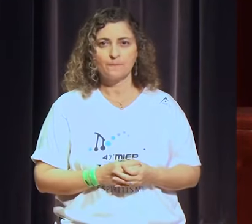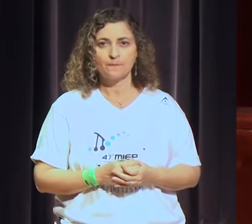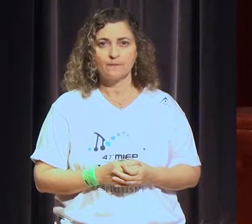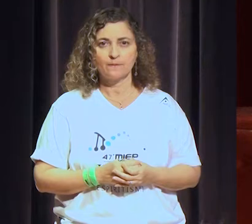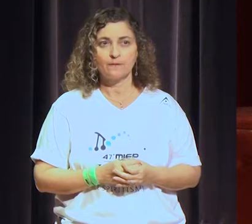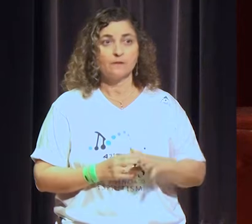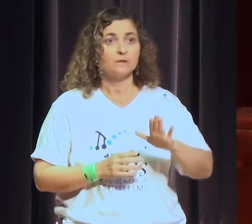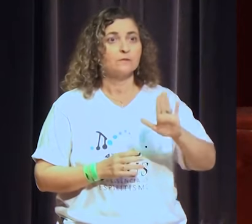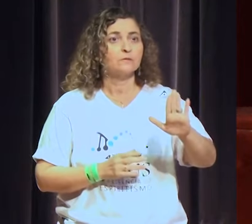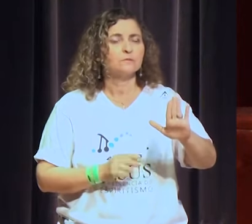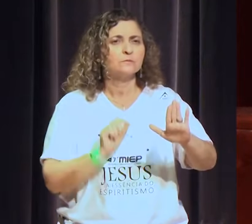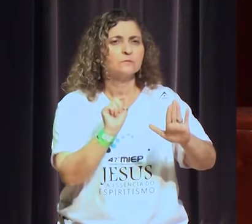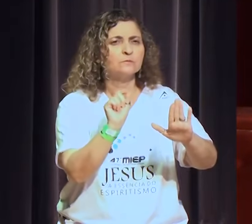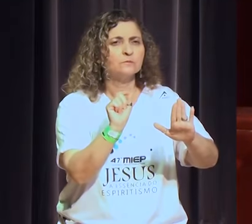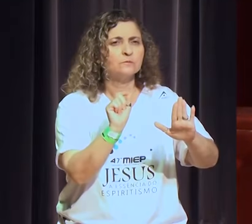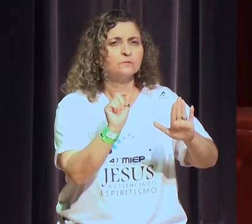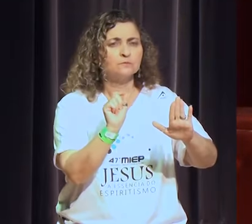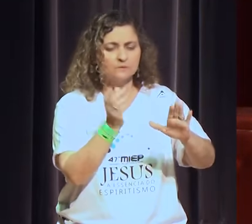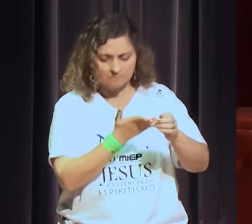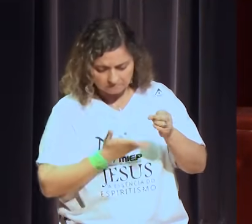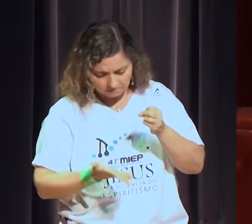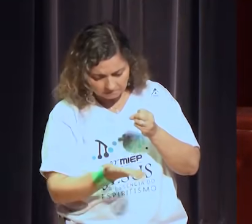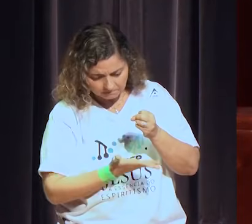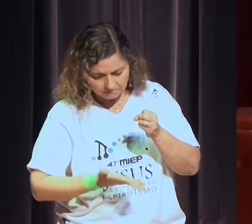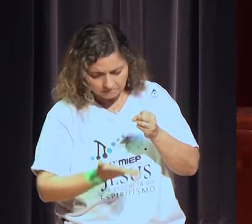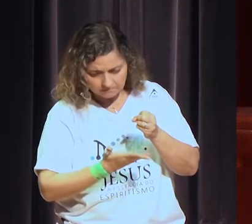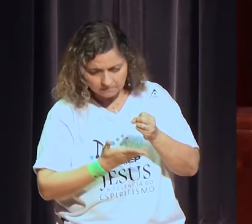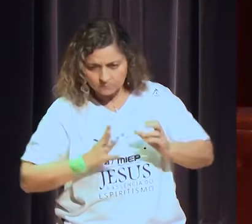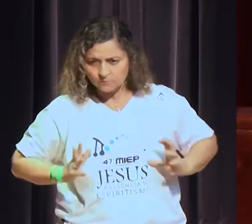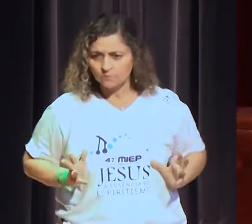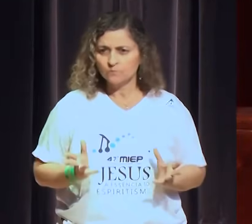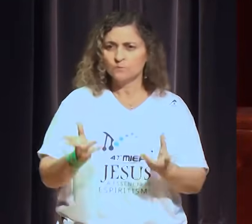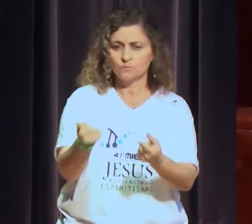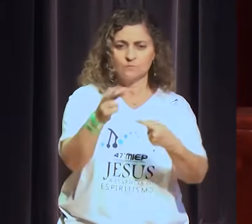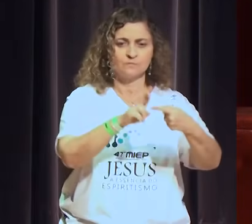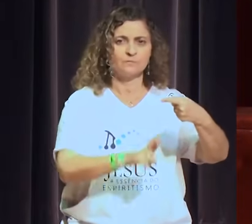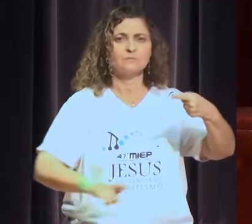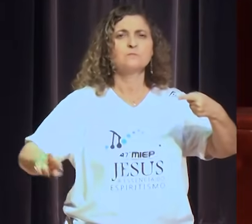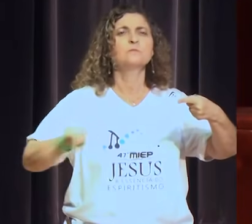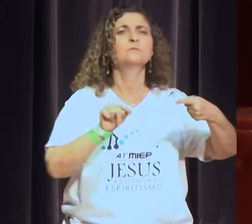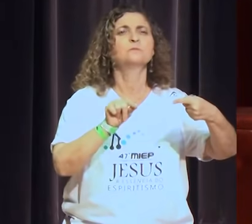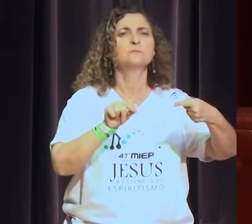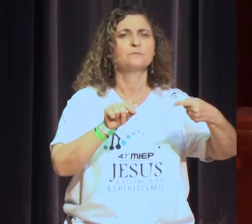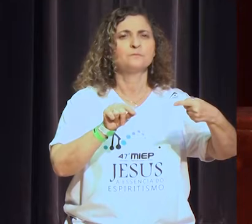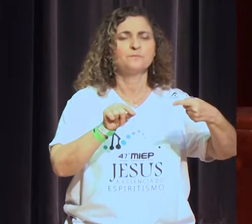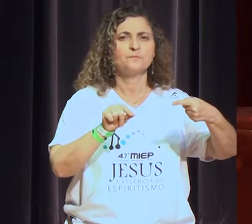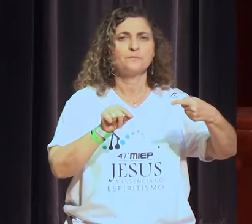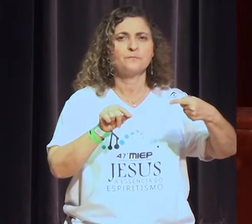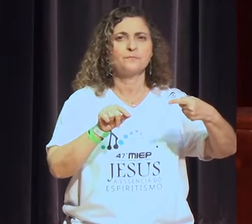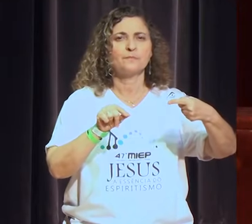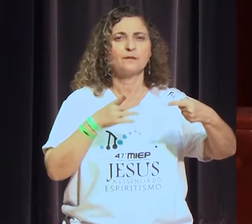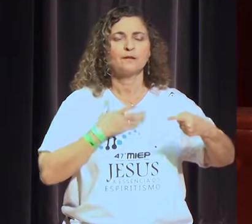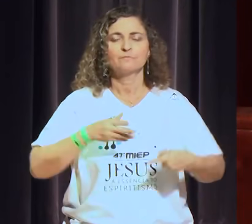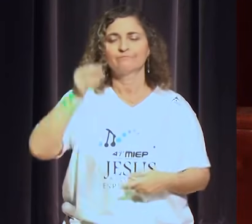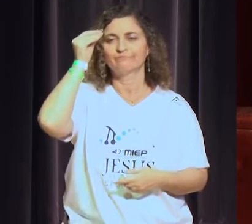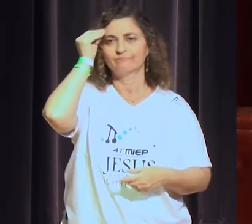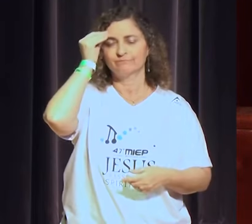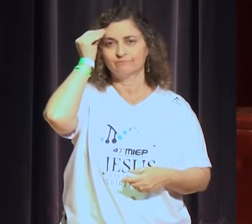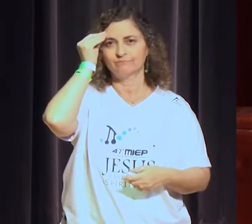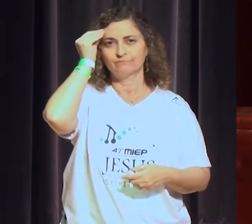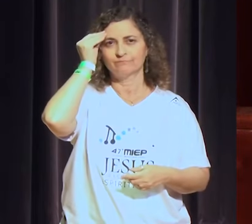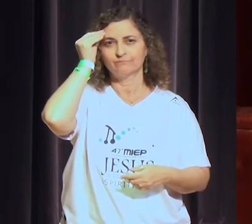Então, o que está na base de todas as religiões? A